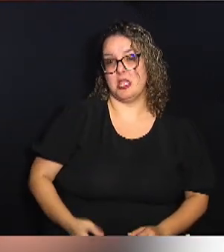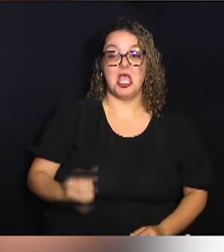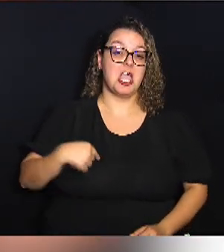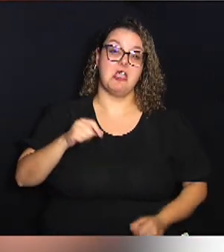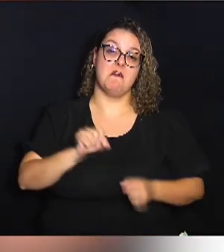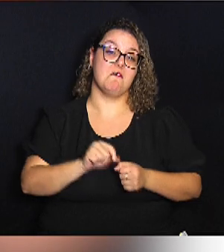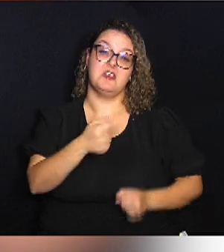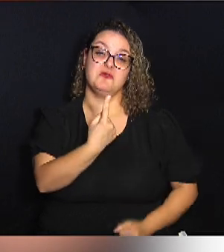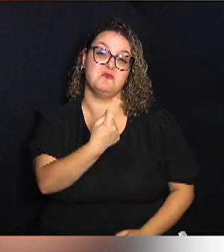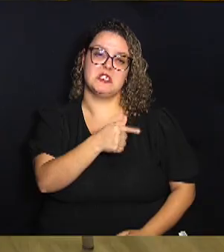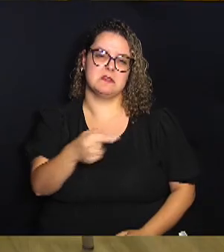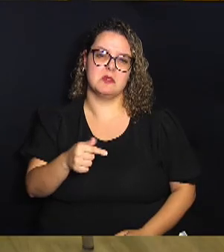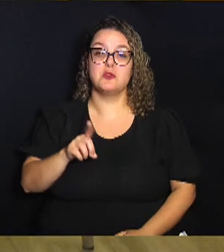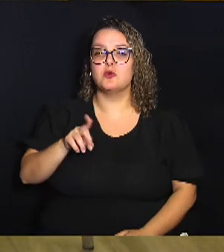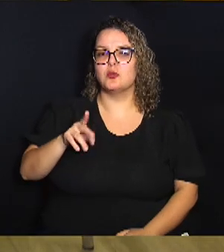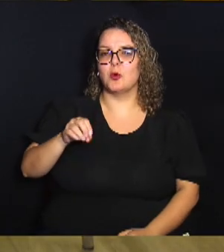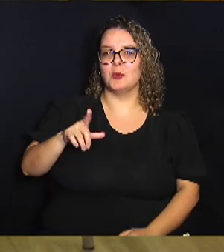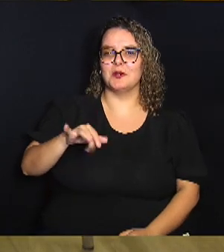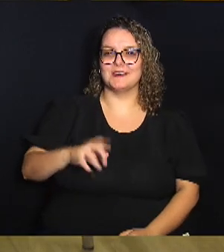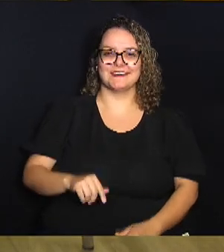de Duolingo.